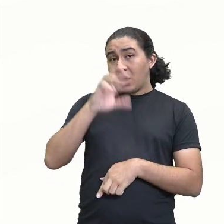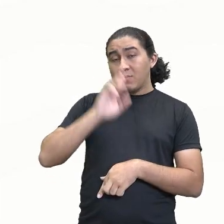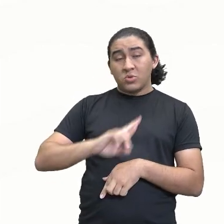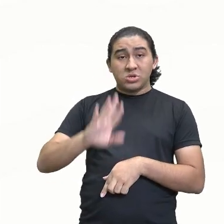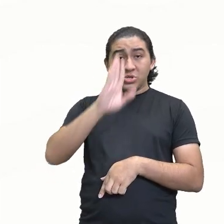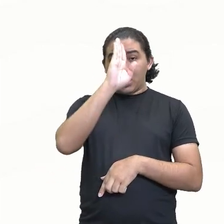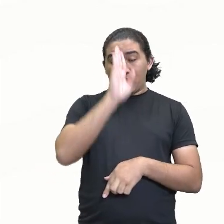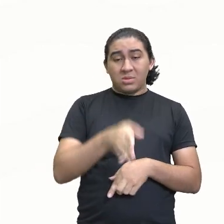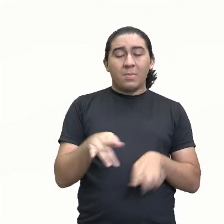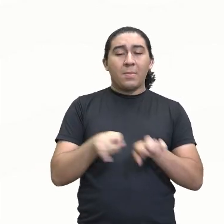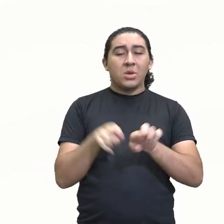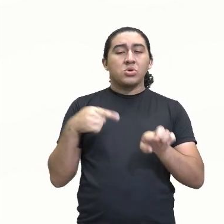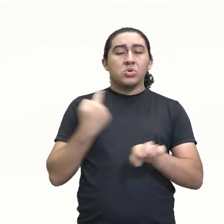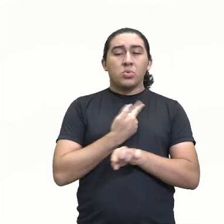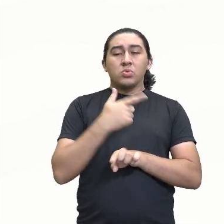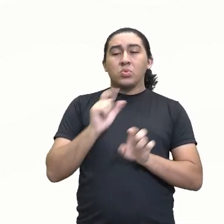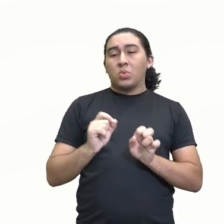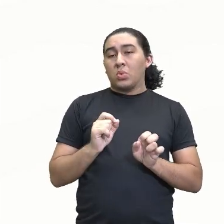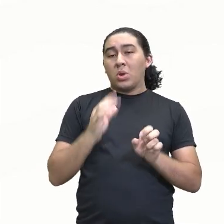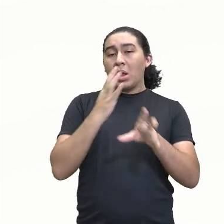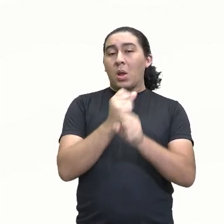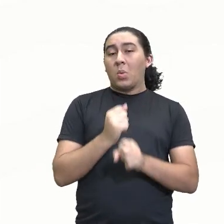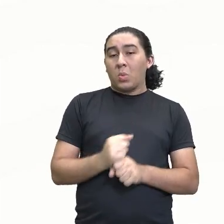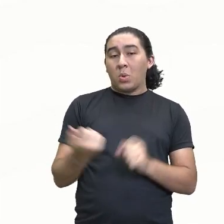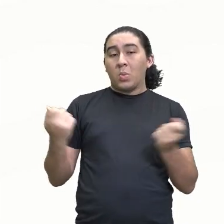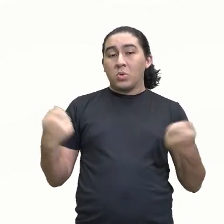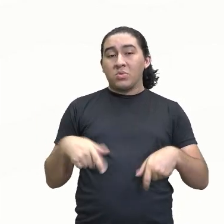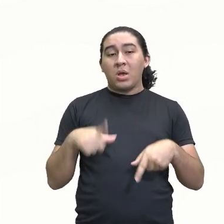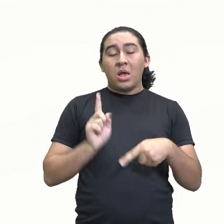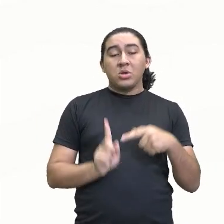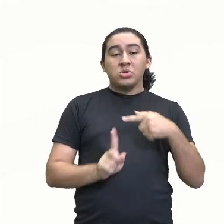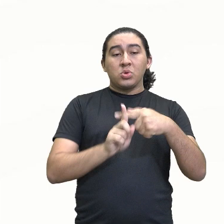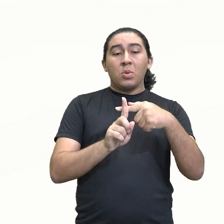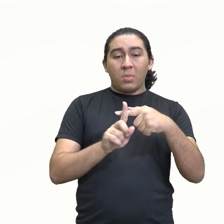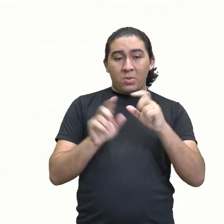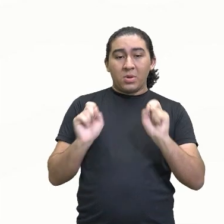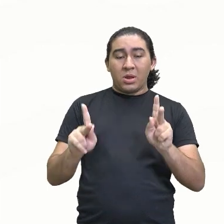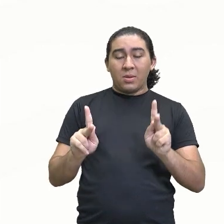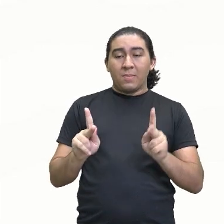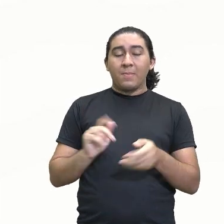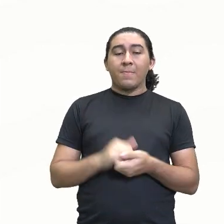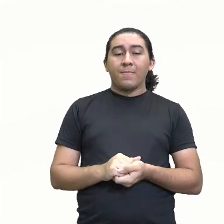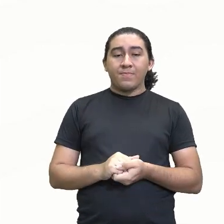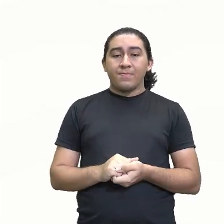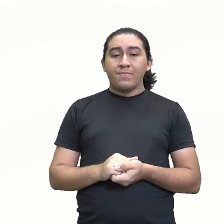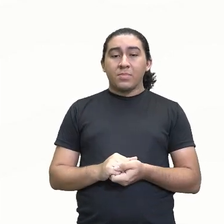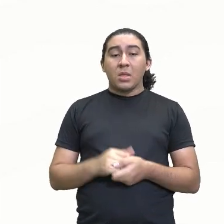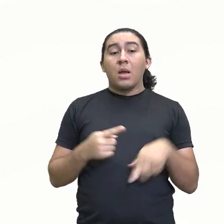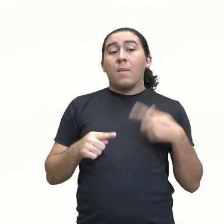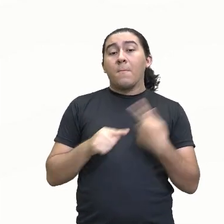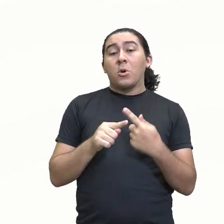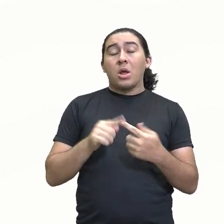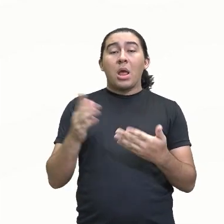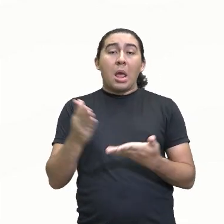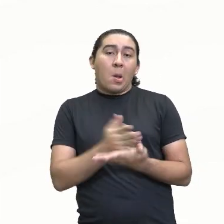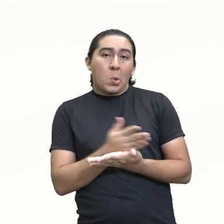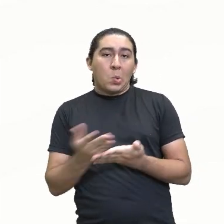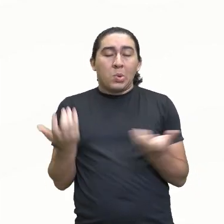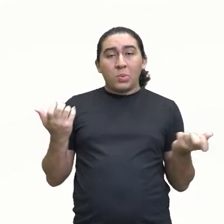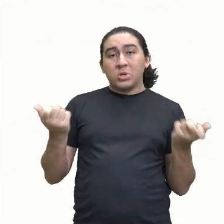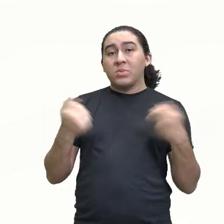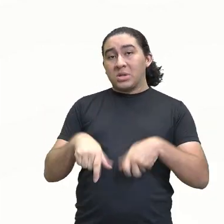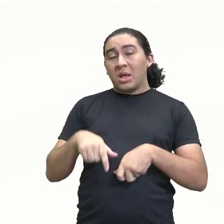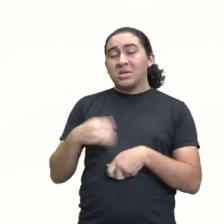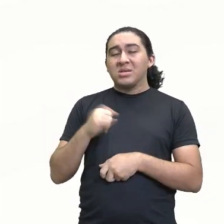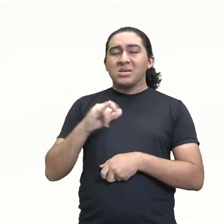resultado, tá? Mas nós estamos aplicando aqui a soma da PG, a expressão, porque em alguns casos, são